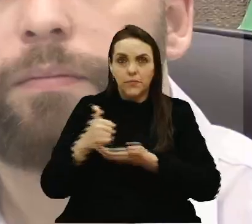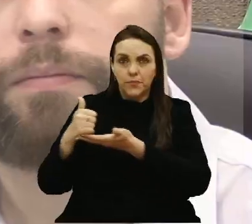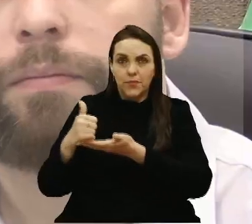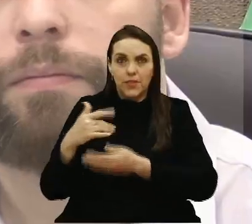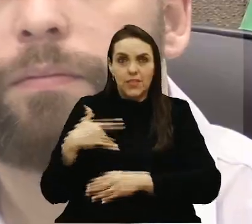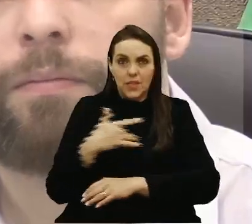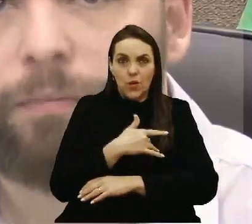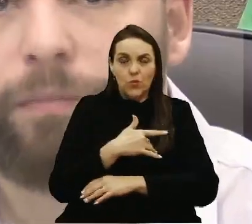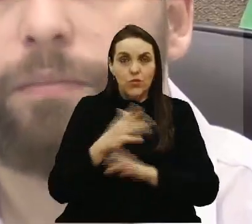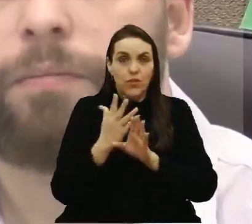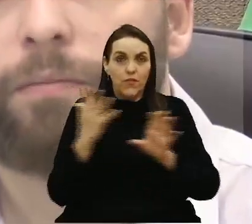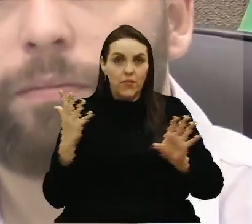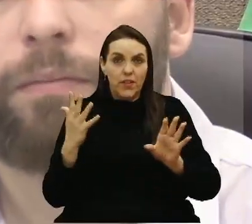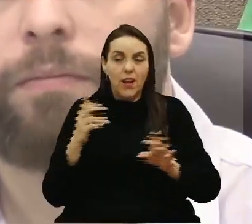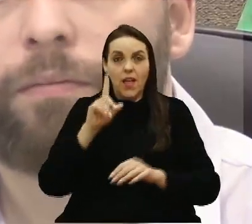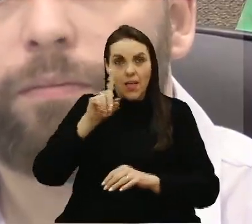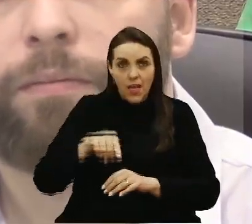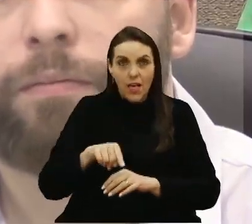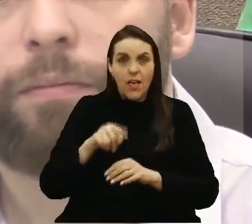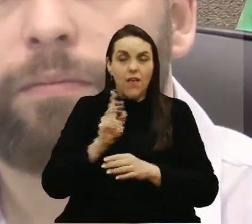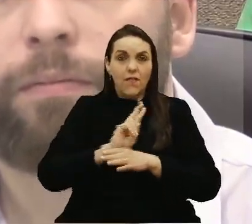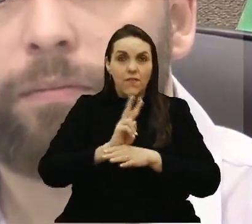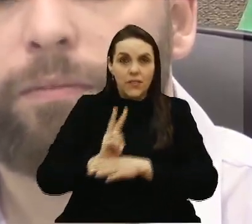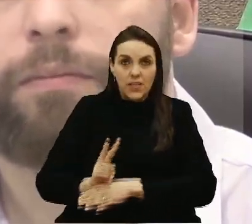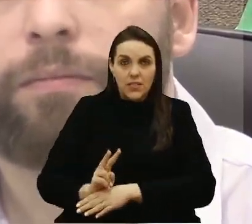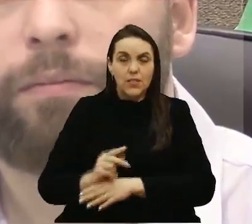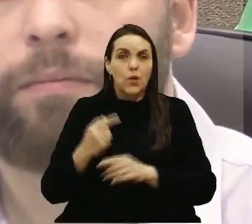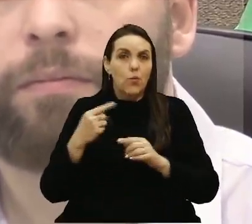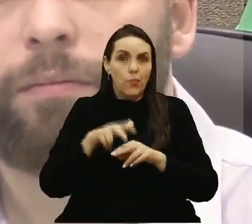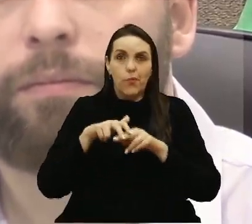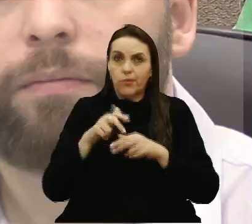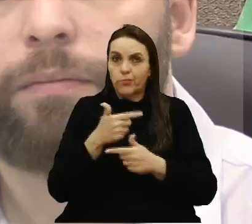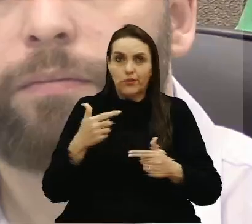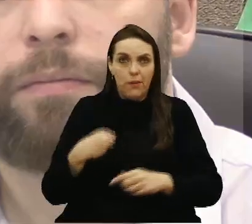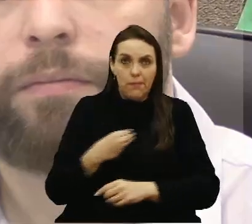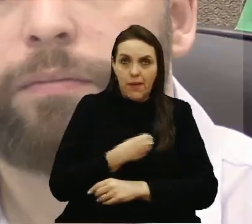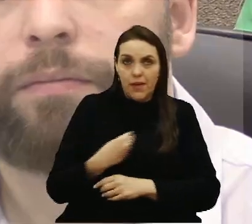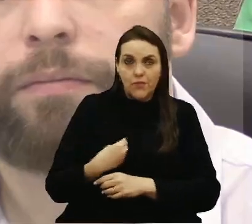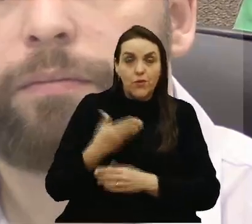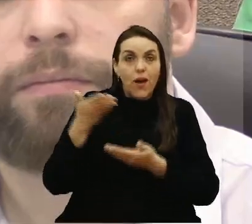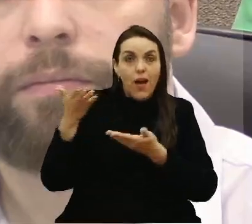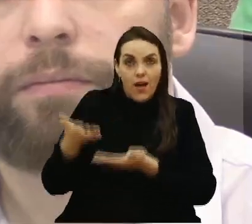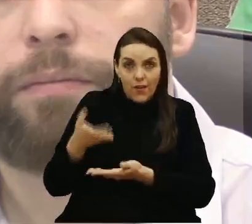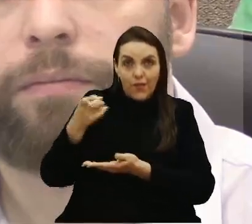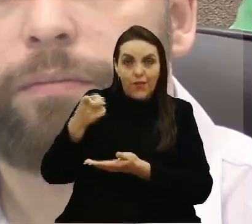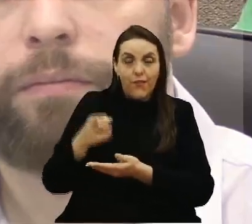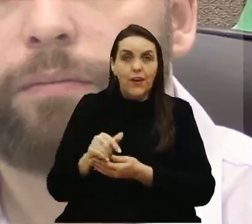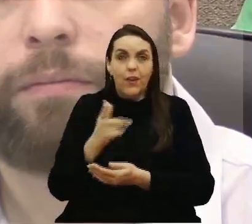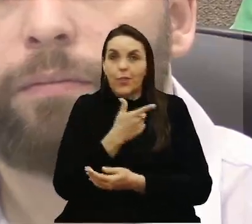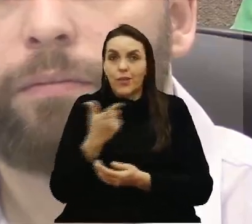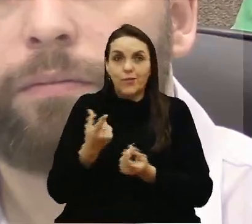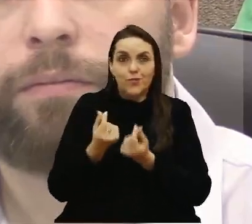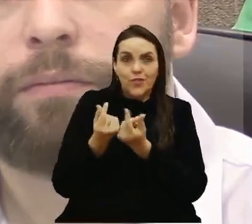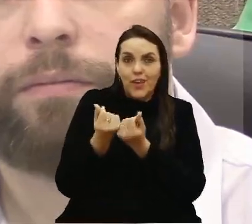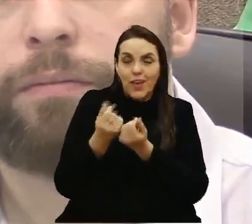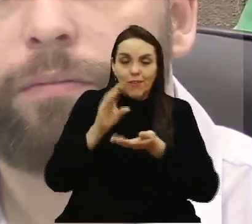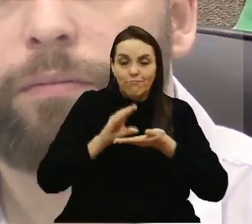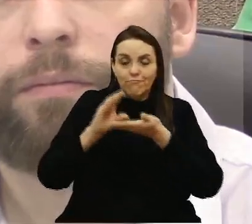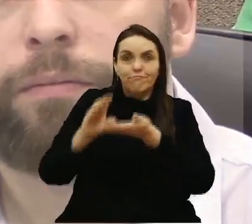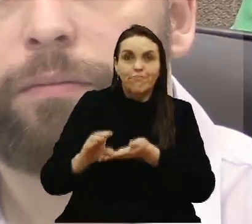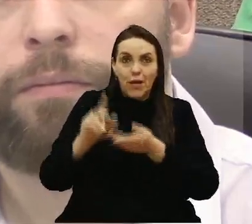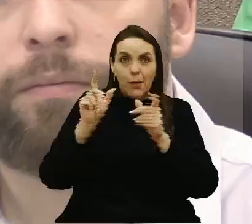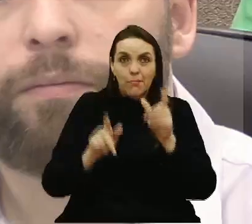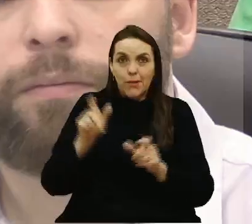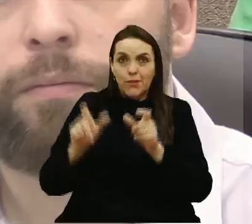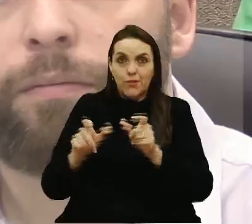das filas era a questão da fiscalização por não ter médico, né? E aqui a desculpa de não ter dinheiro e não ter recurso é das pessoas que vêm